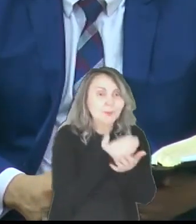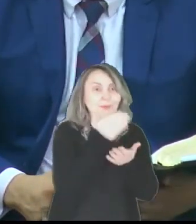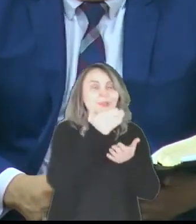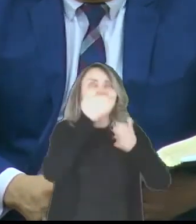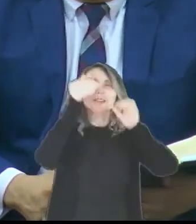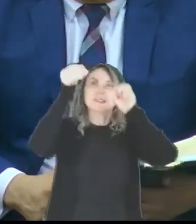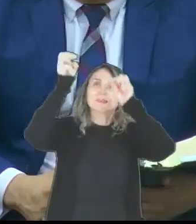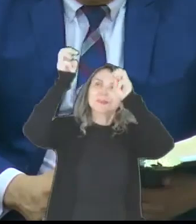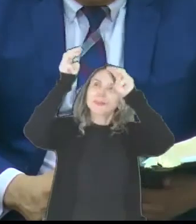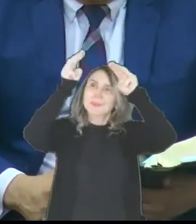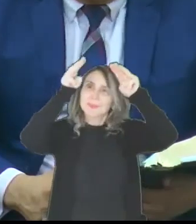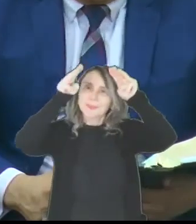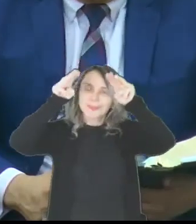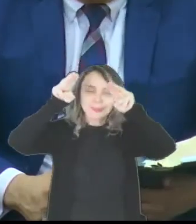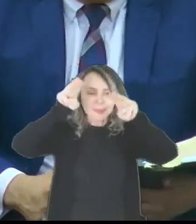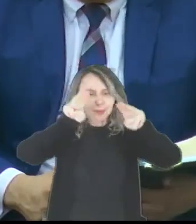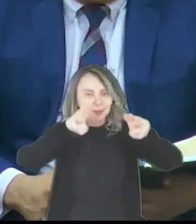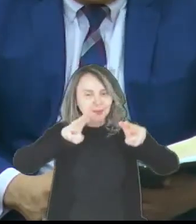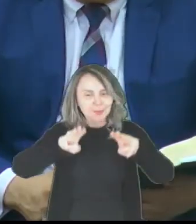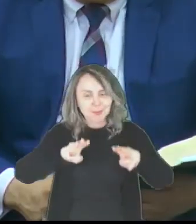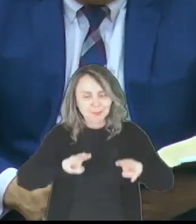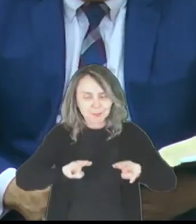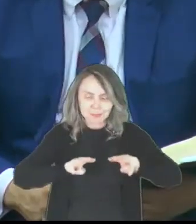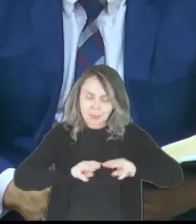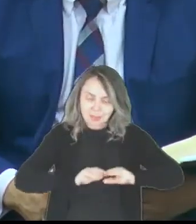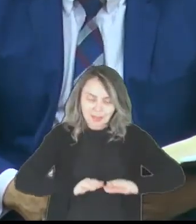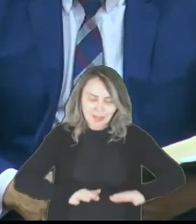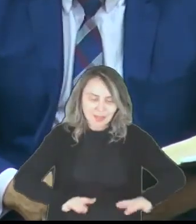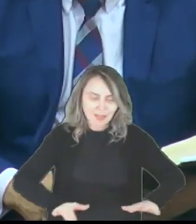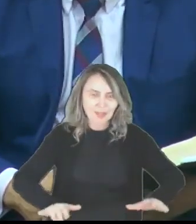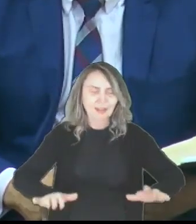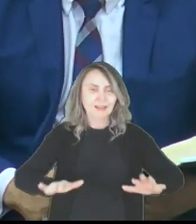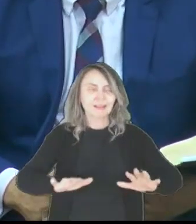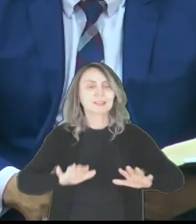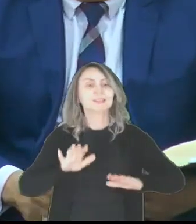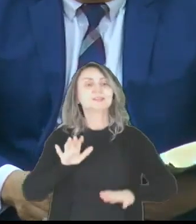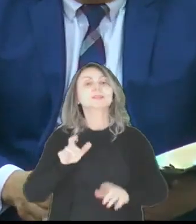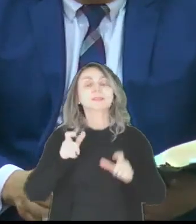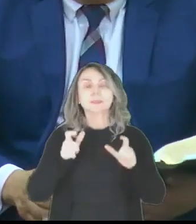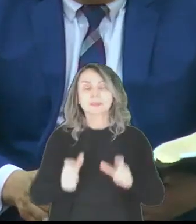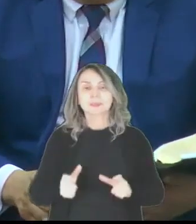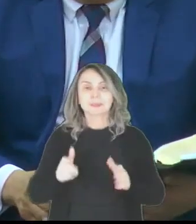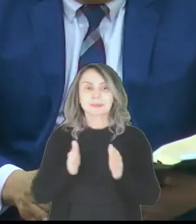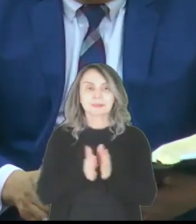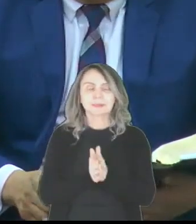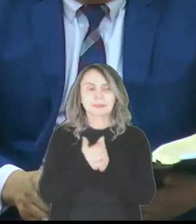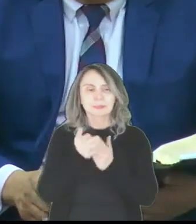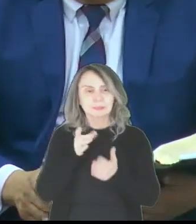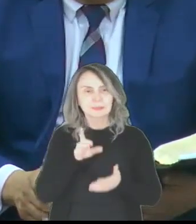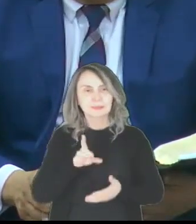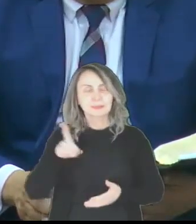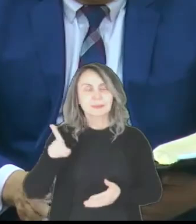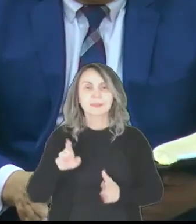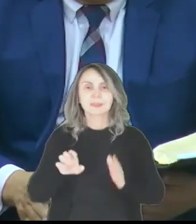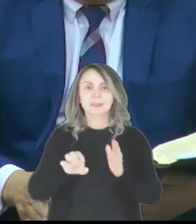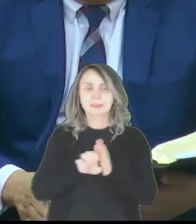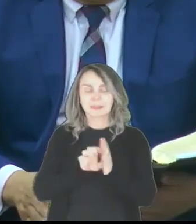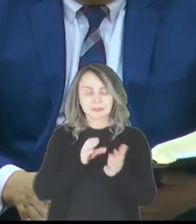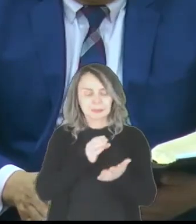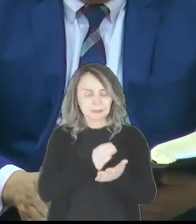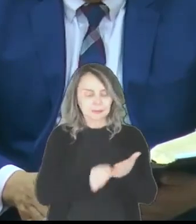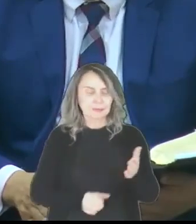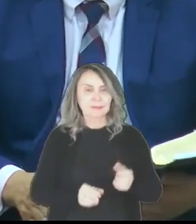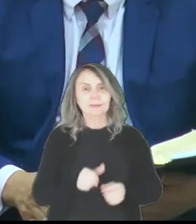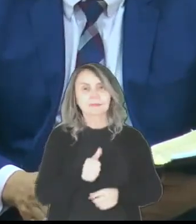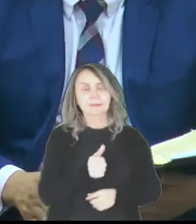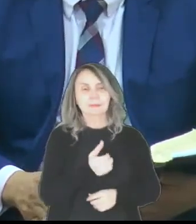Louvado seja o nome do Senhor. Mas, irmãos amados, nós vemos isso em Números, em Êxodo 16 e 13, por